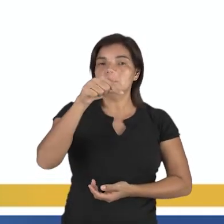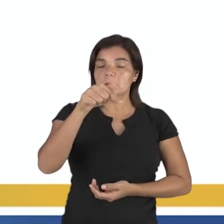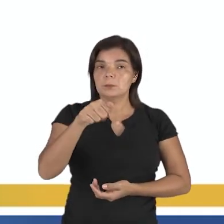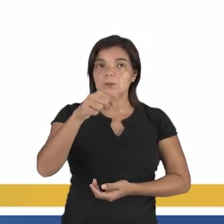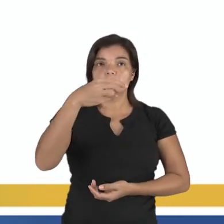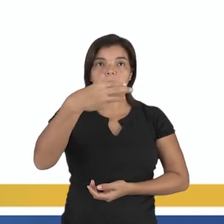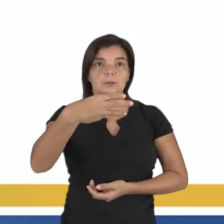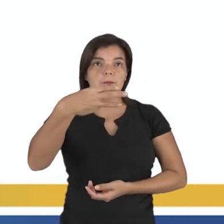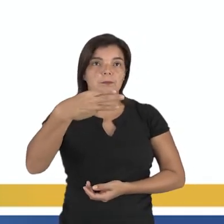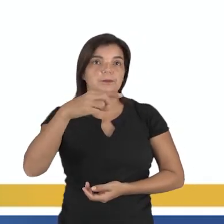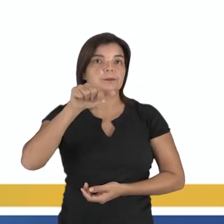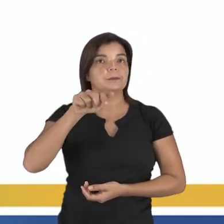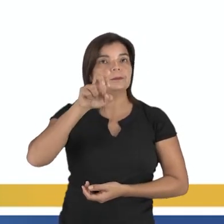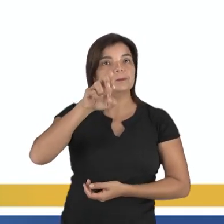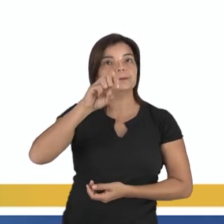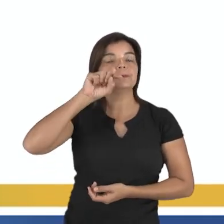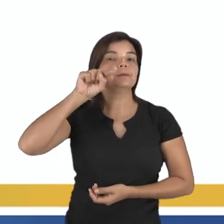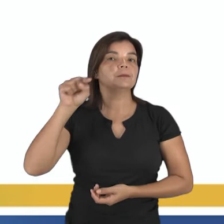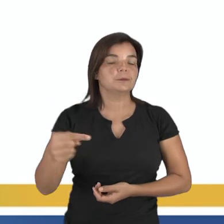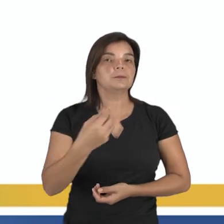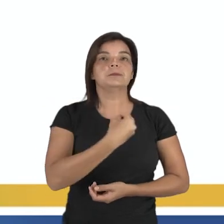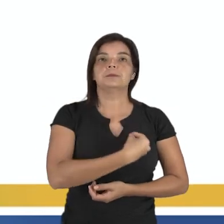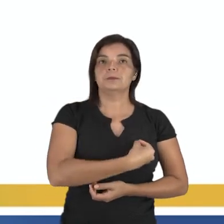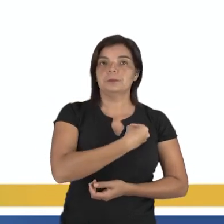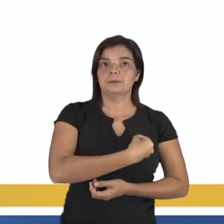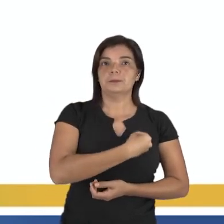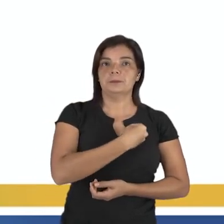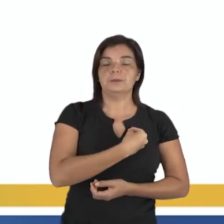lá, a primeira. Com cerca de